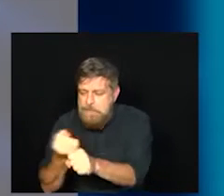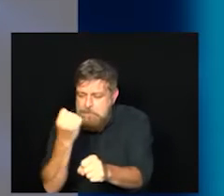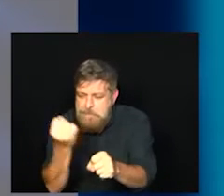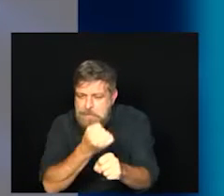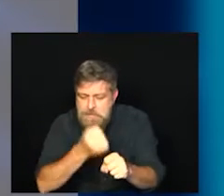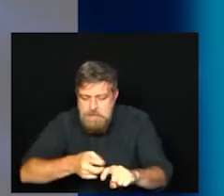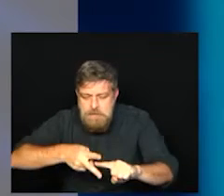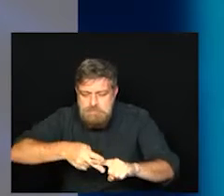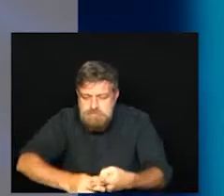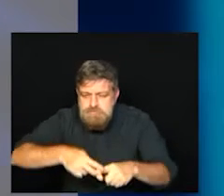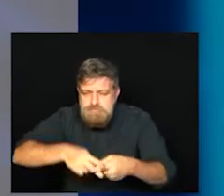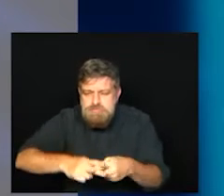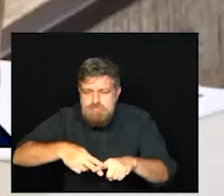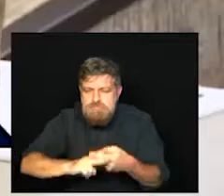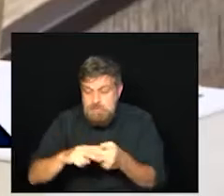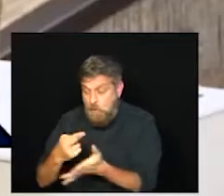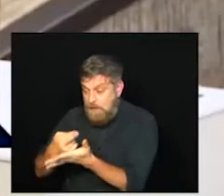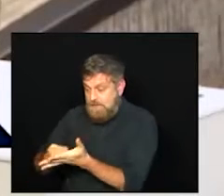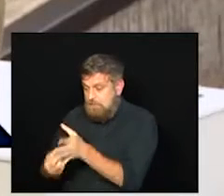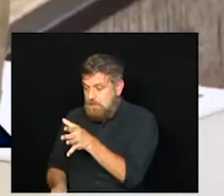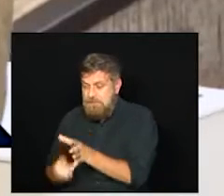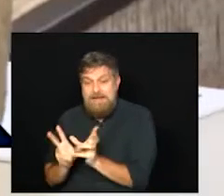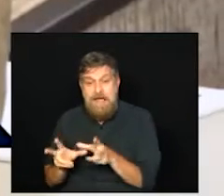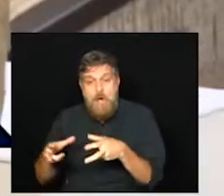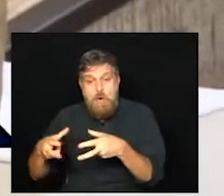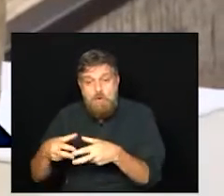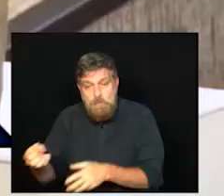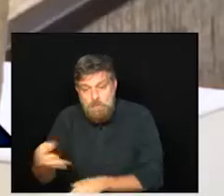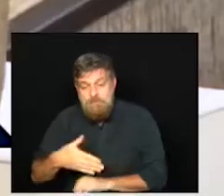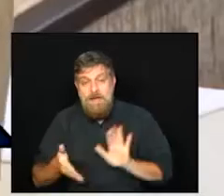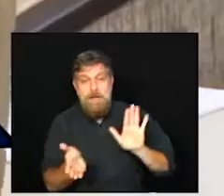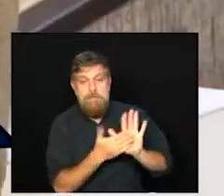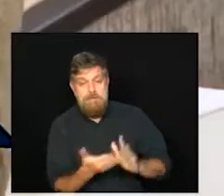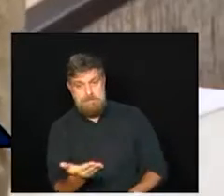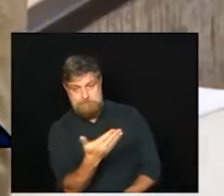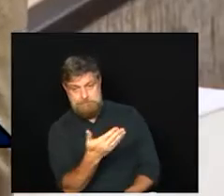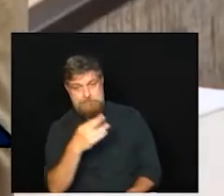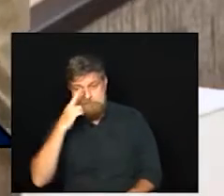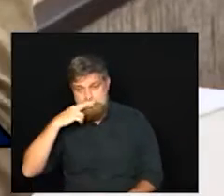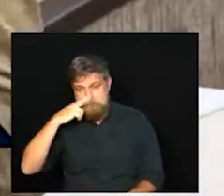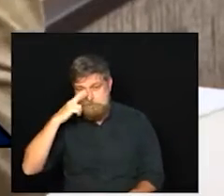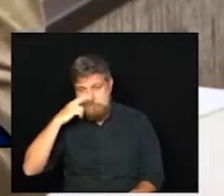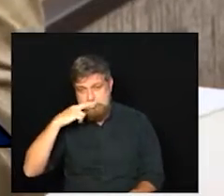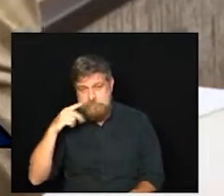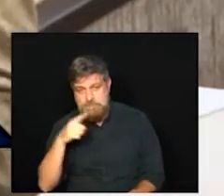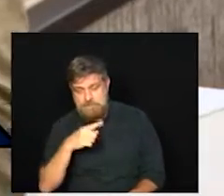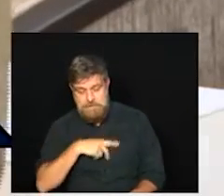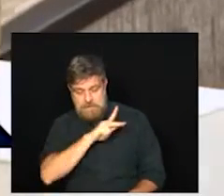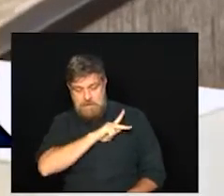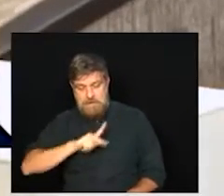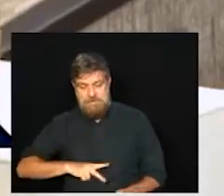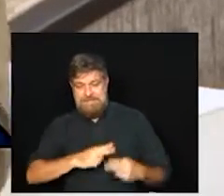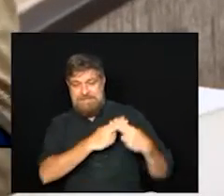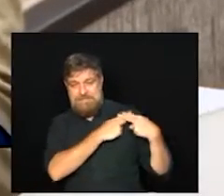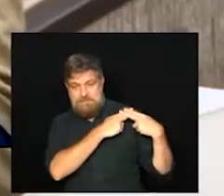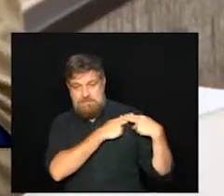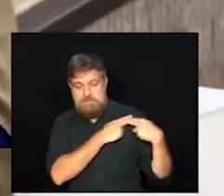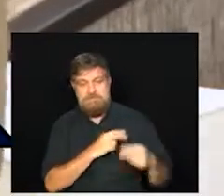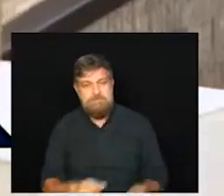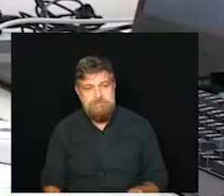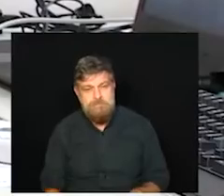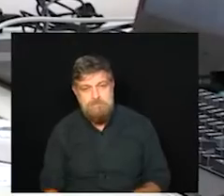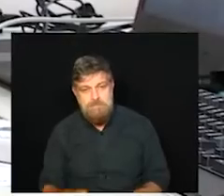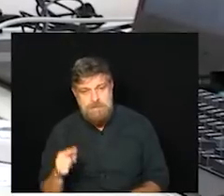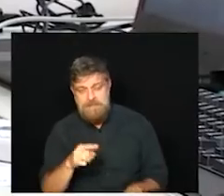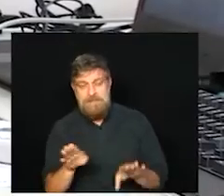O requerimento para a nova comissão foi proposto pelo vereador Arnaldo Salvetti, que presidirá a CEE.